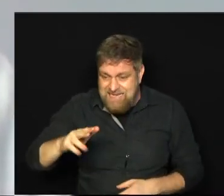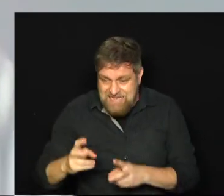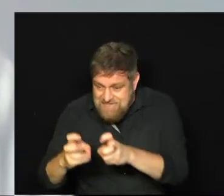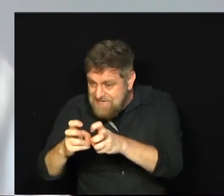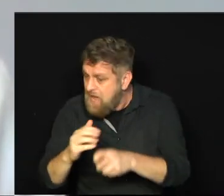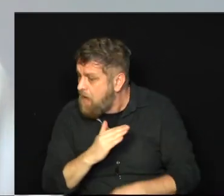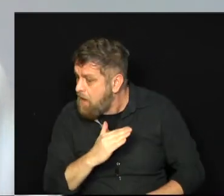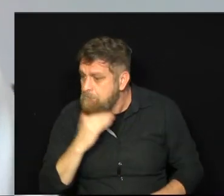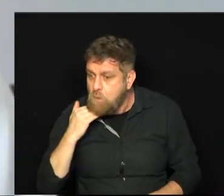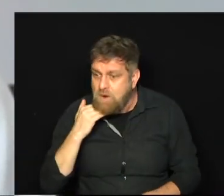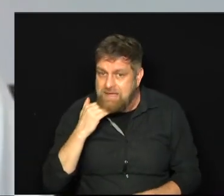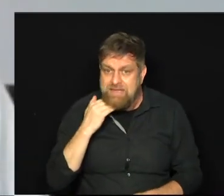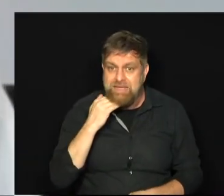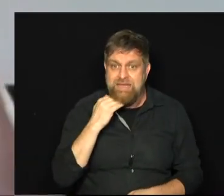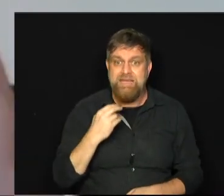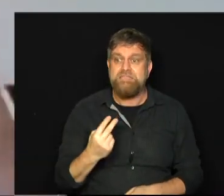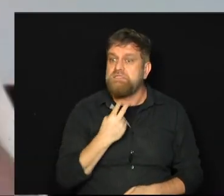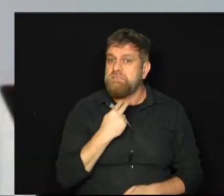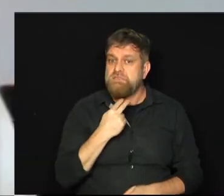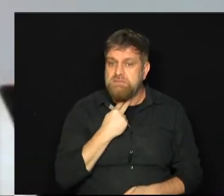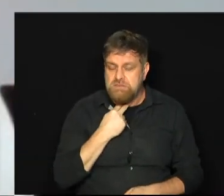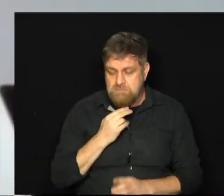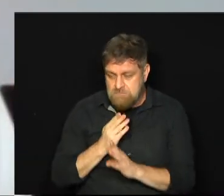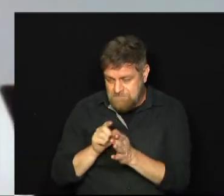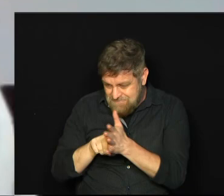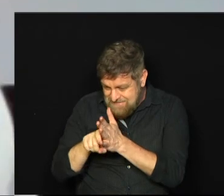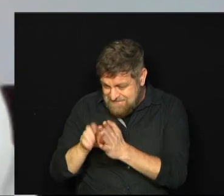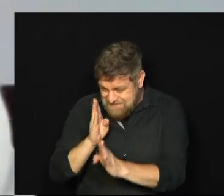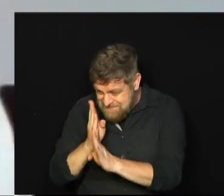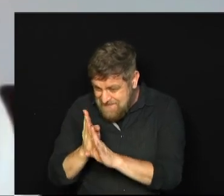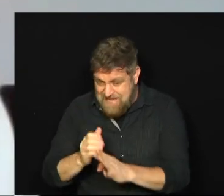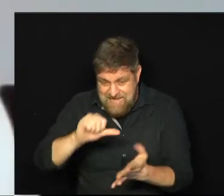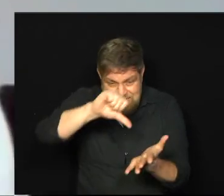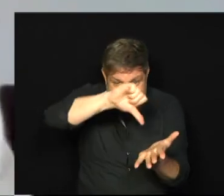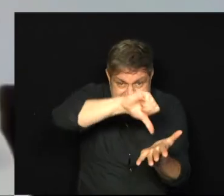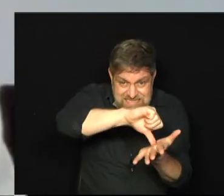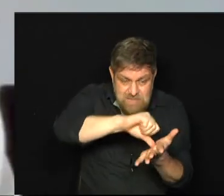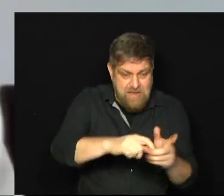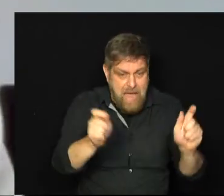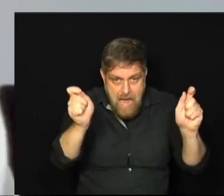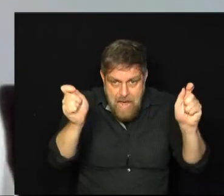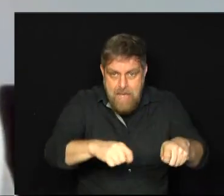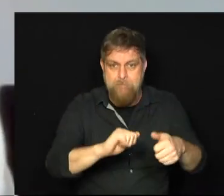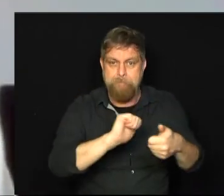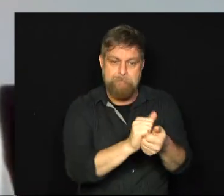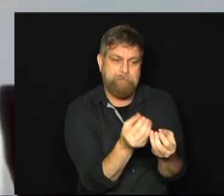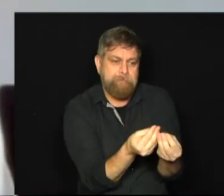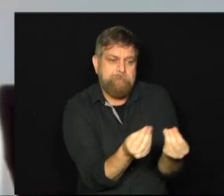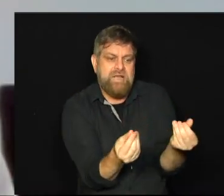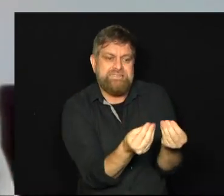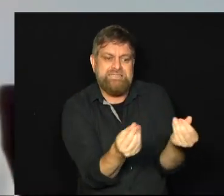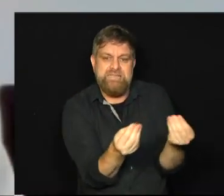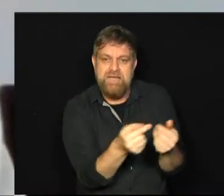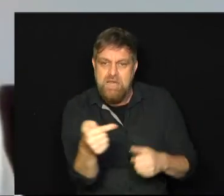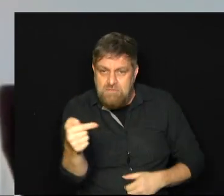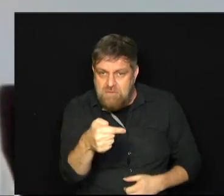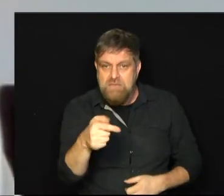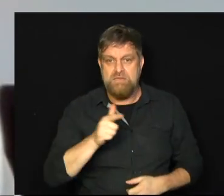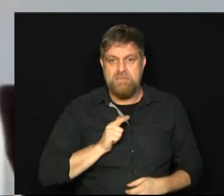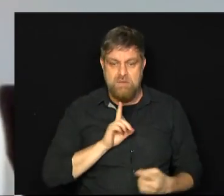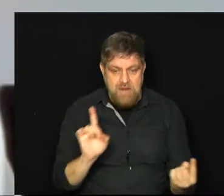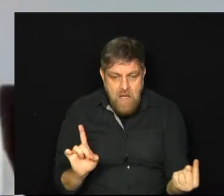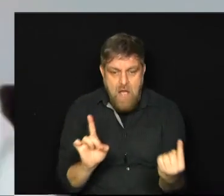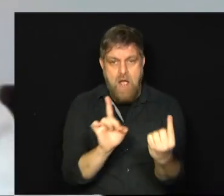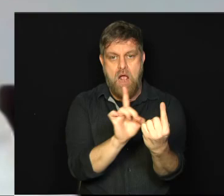Diagnóstico precoce é um ponto importante, centros capacitados e devidamente constituídos para atender